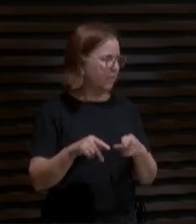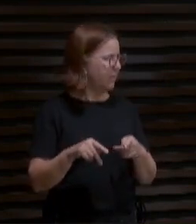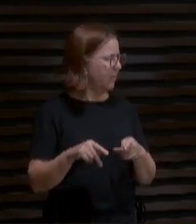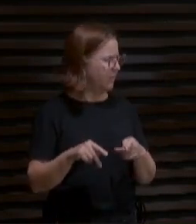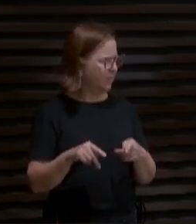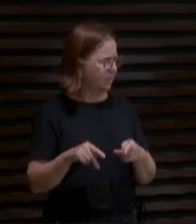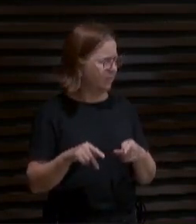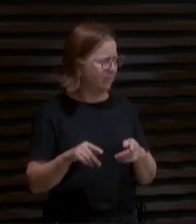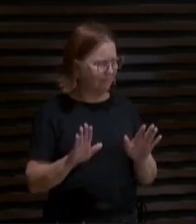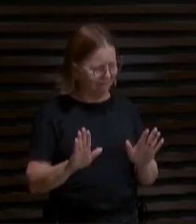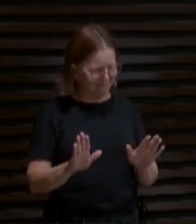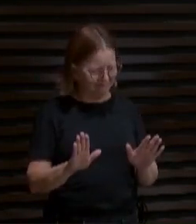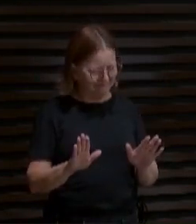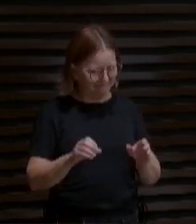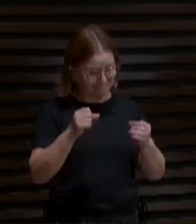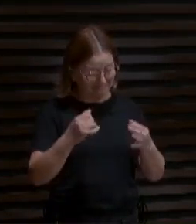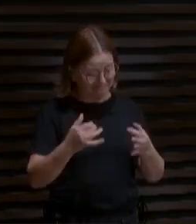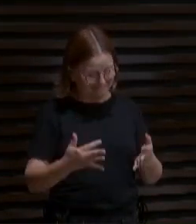é isto?